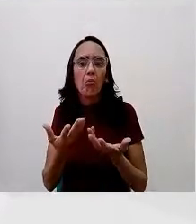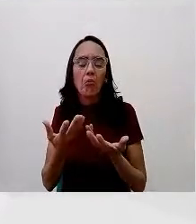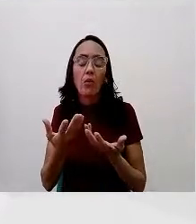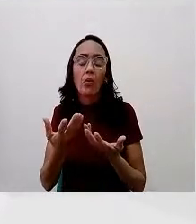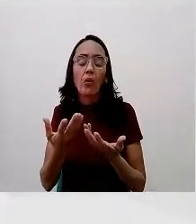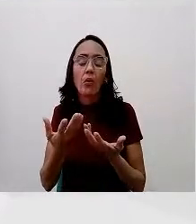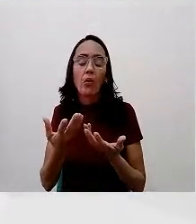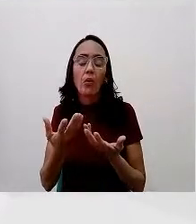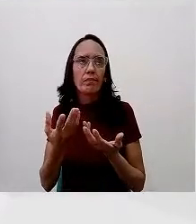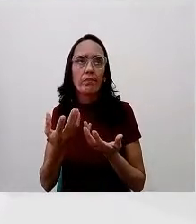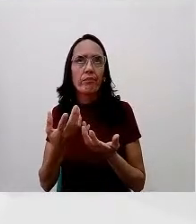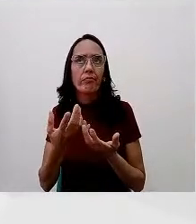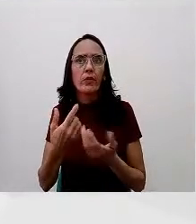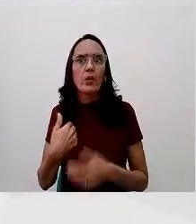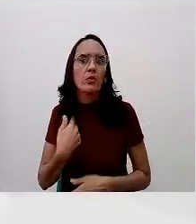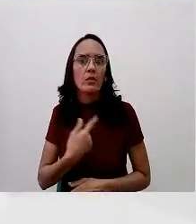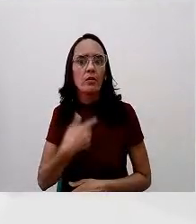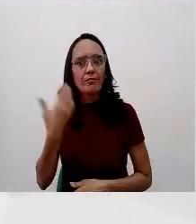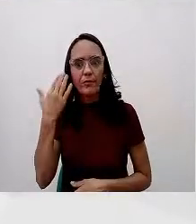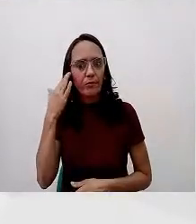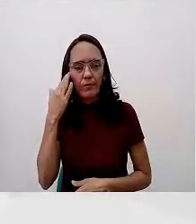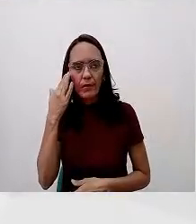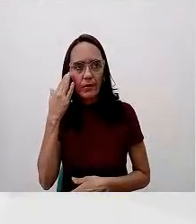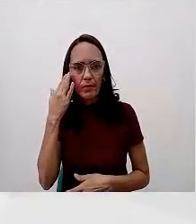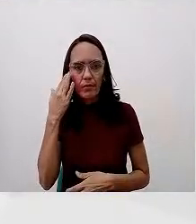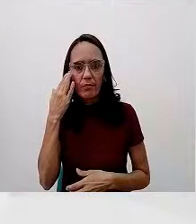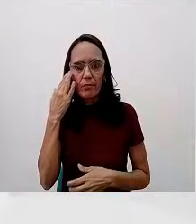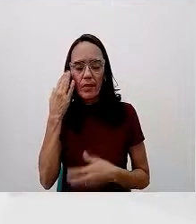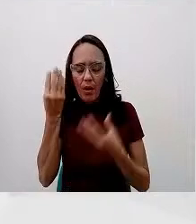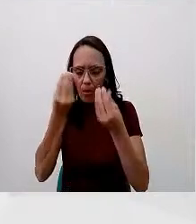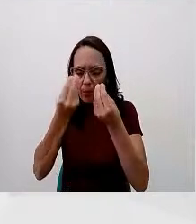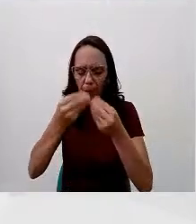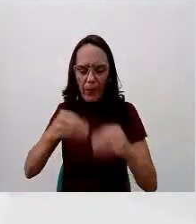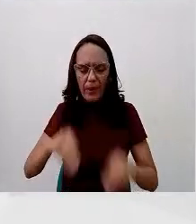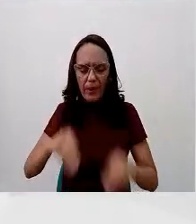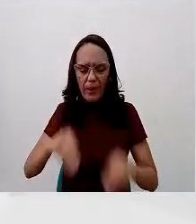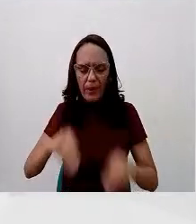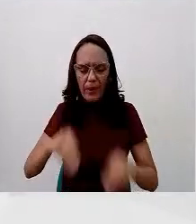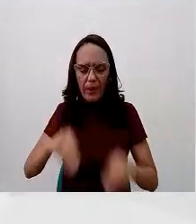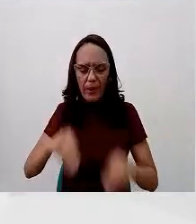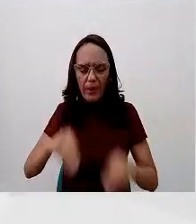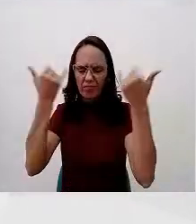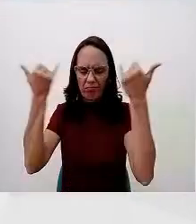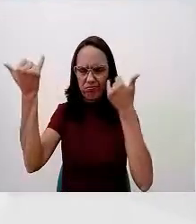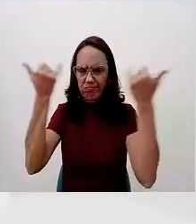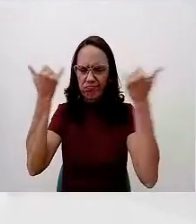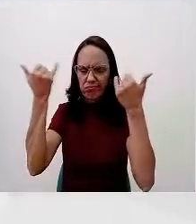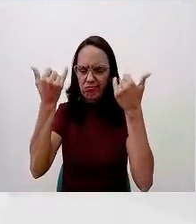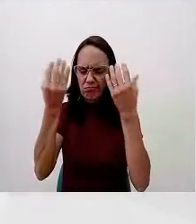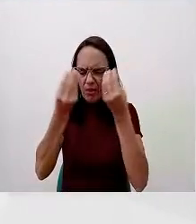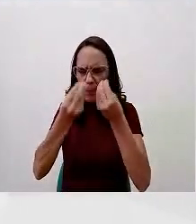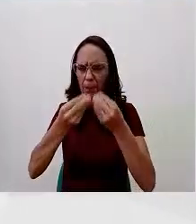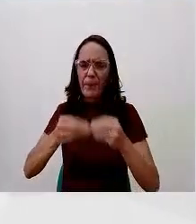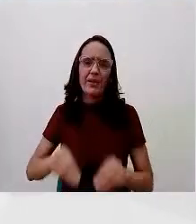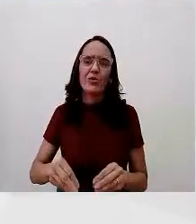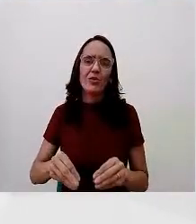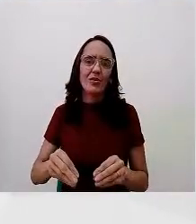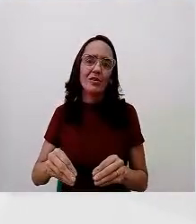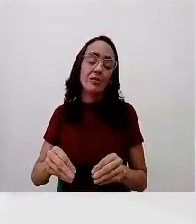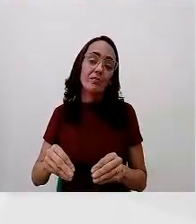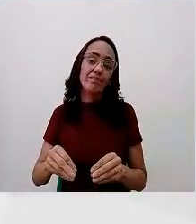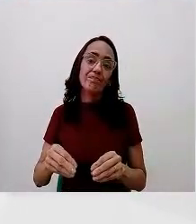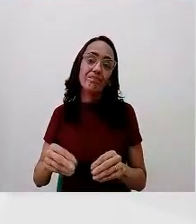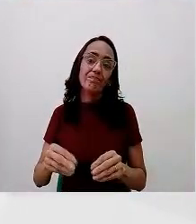pessoa, com o tempo, ela começa a perder informações, né? Então, é de interesse na área de redes neurais esse tipo